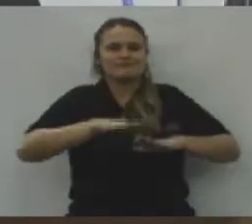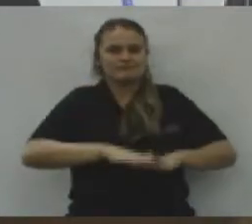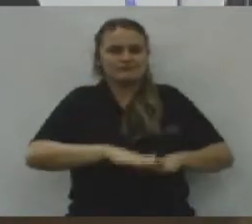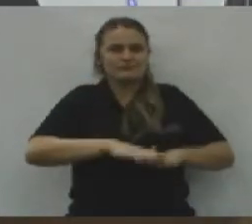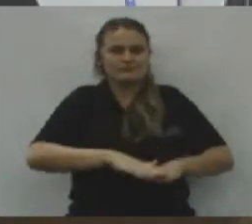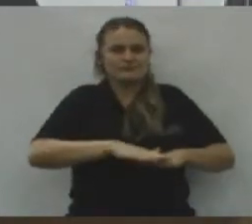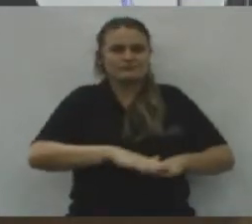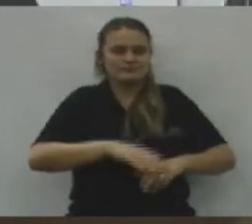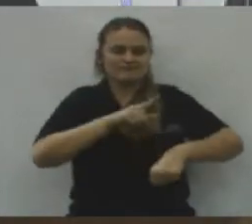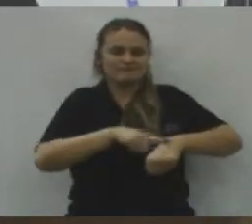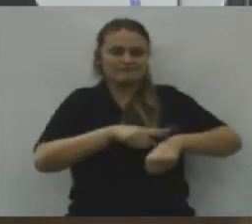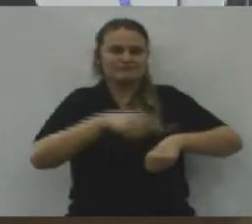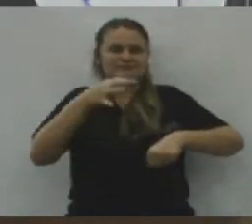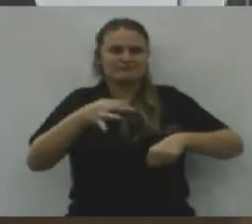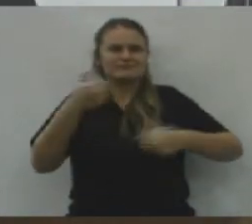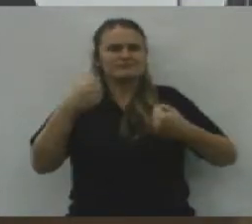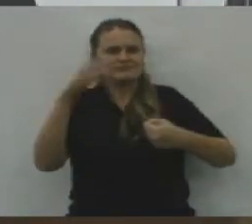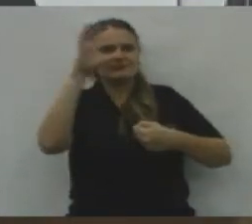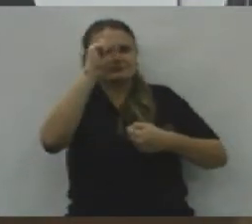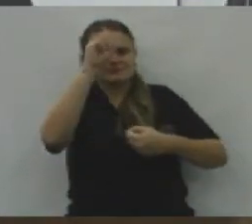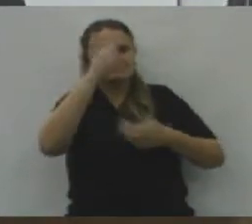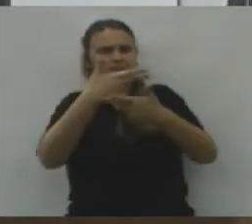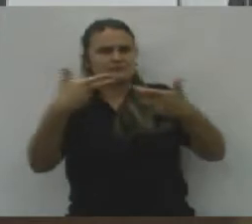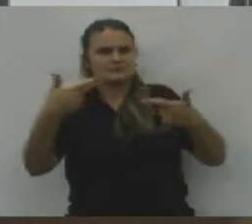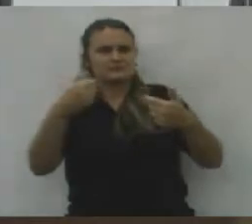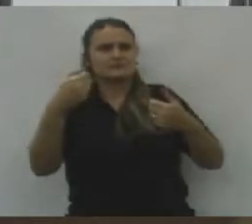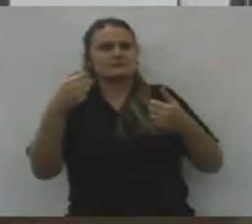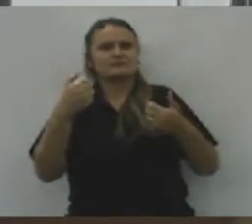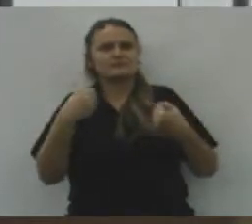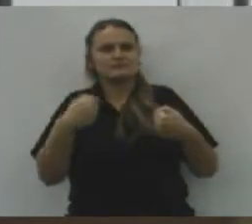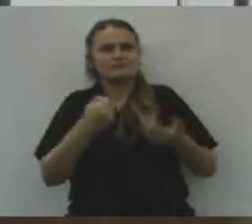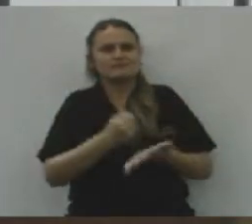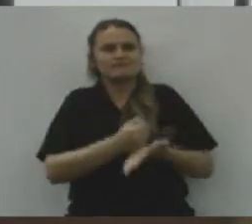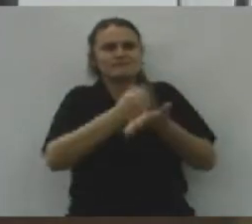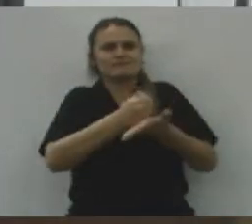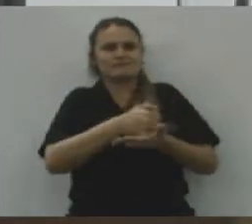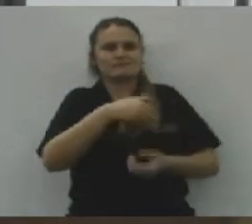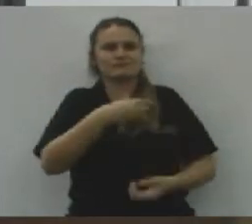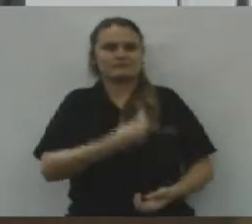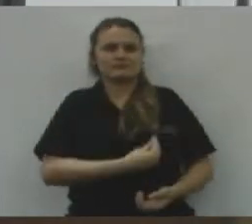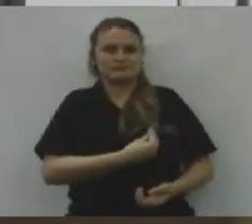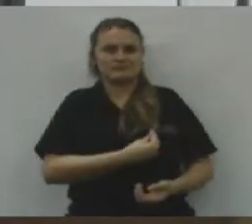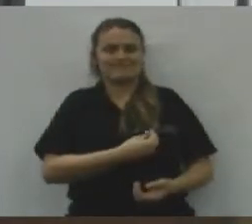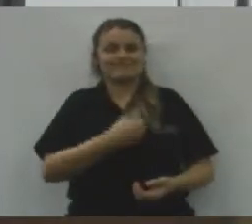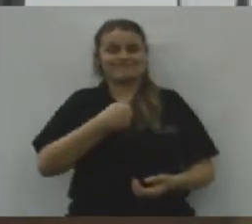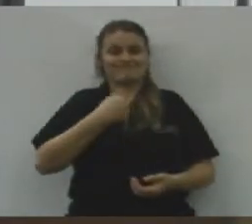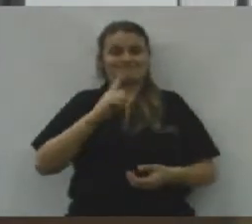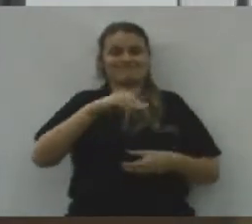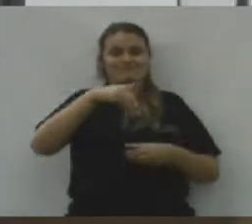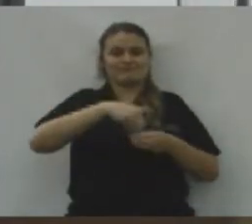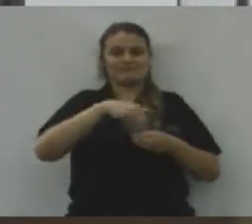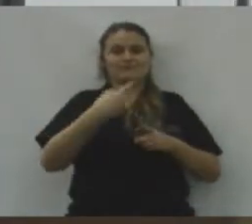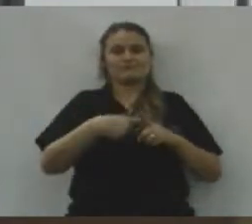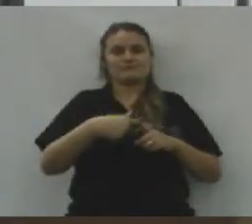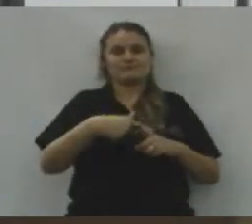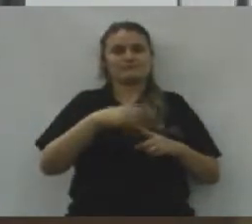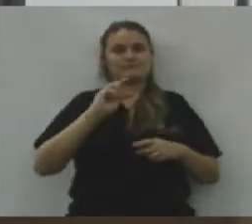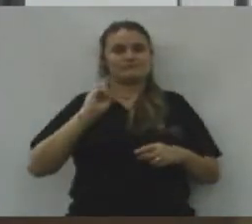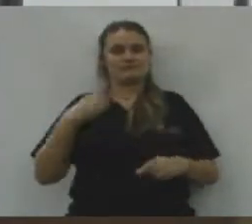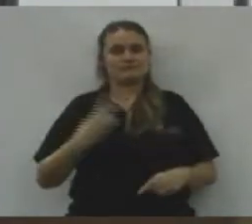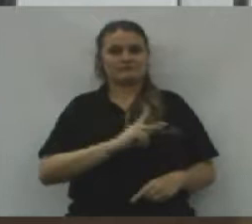criança. Está de parabéns, e com certeza eu não voto, porque sou o presidente dessa casa, mas